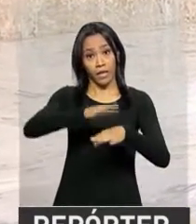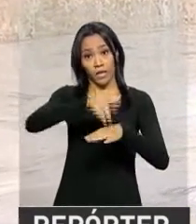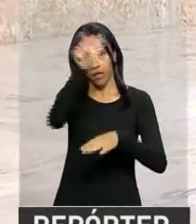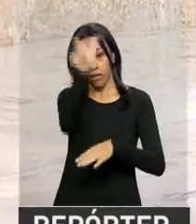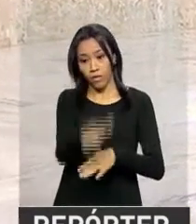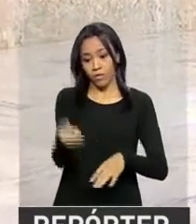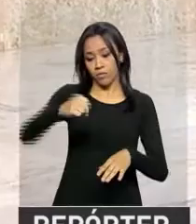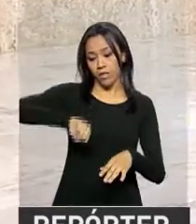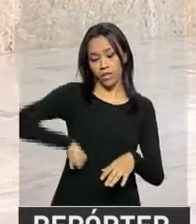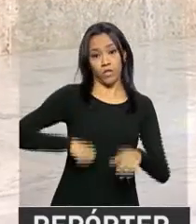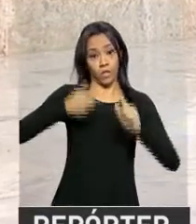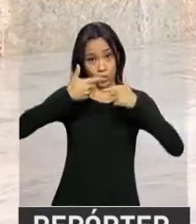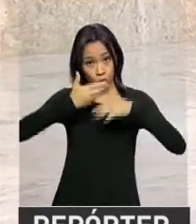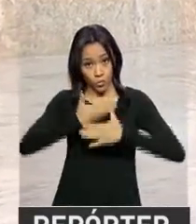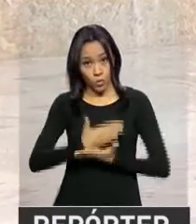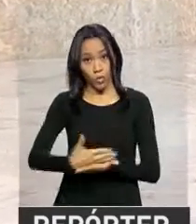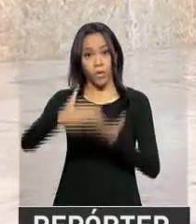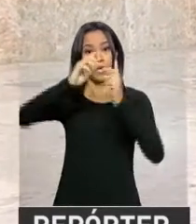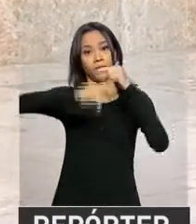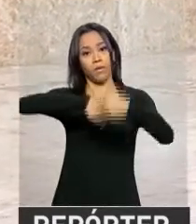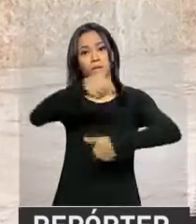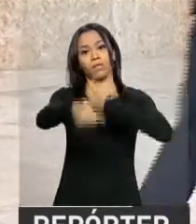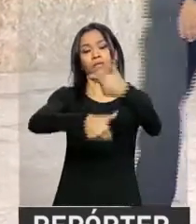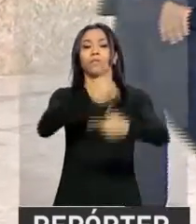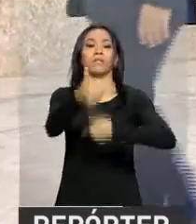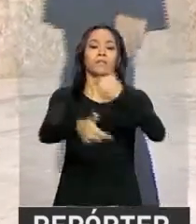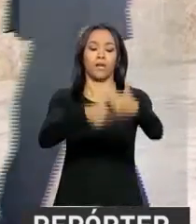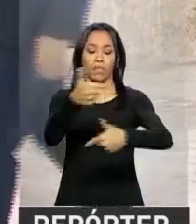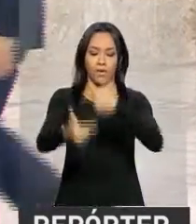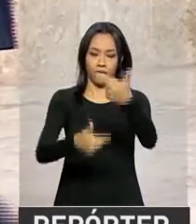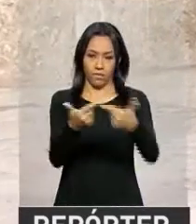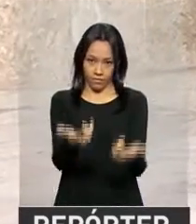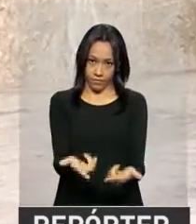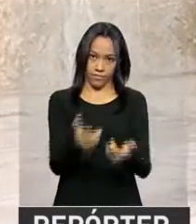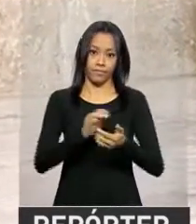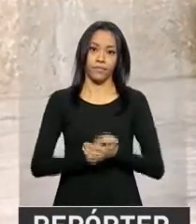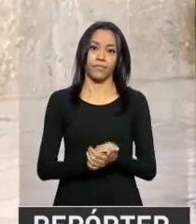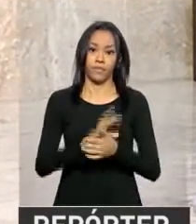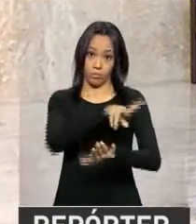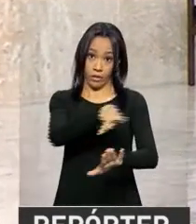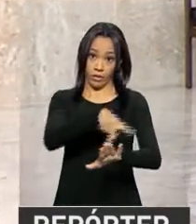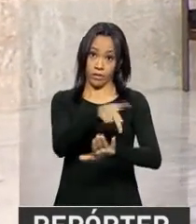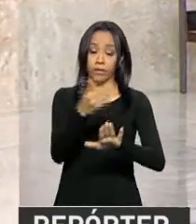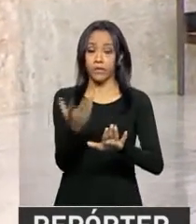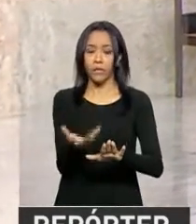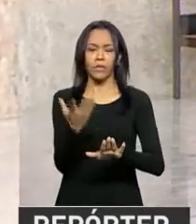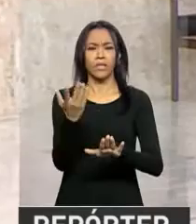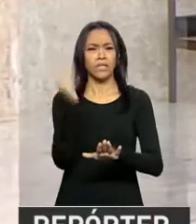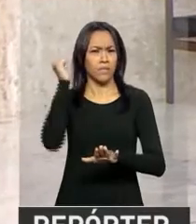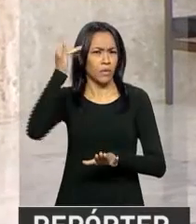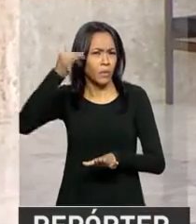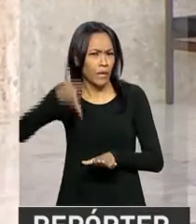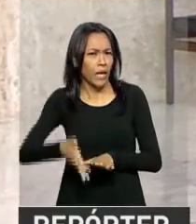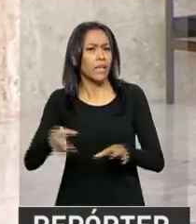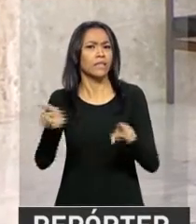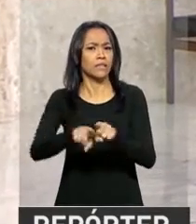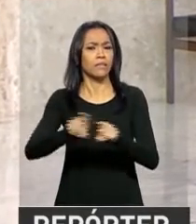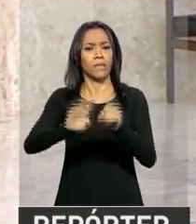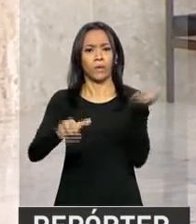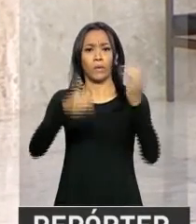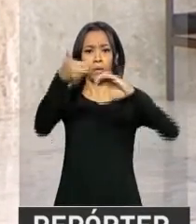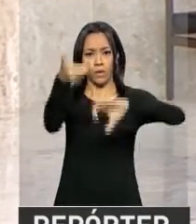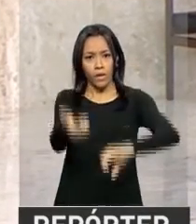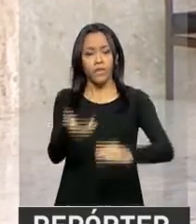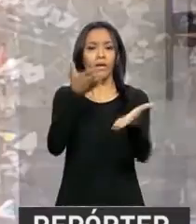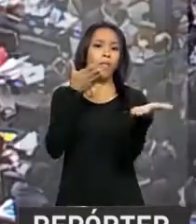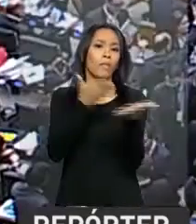possam começar os seus trabalhos nos países em que eles são acreditados. E olha, Jaime, durante a madrugada, o Congresso Nacional aprovou,